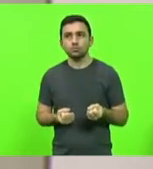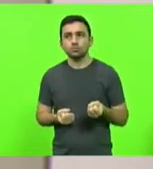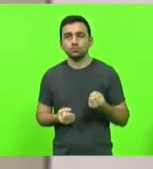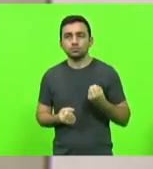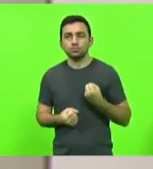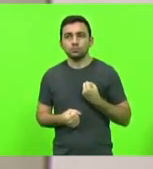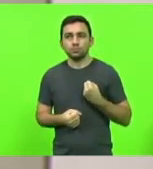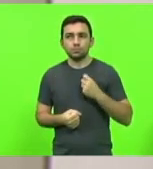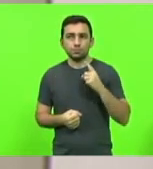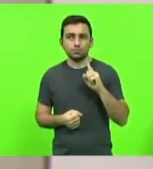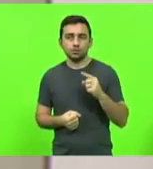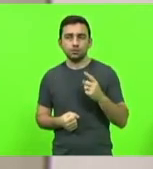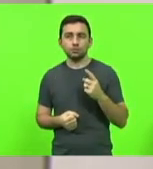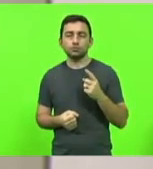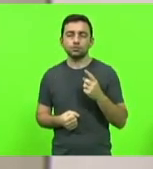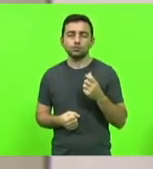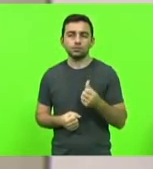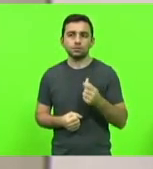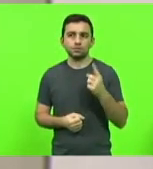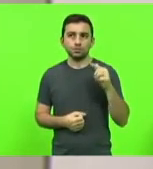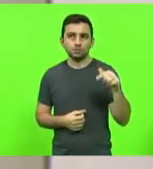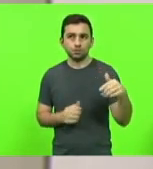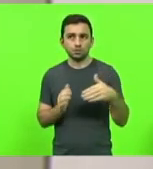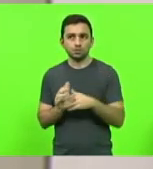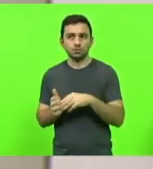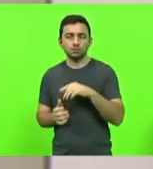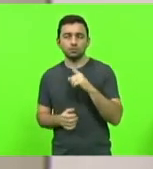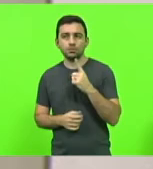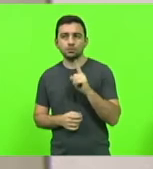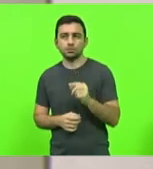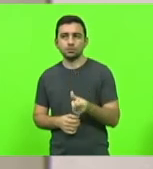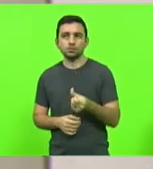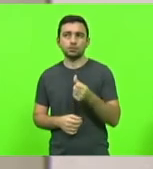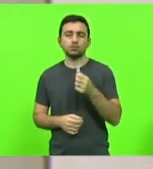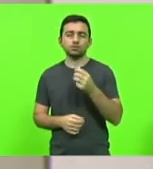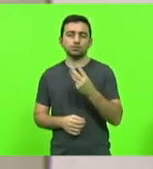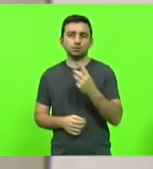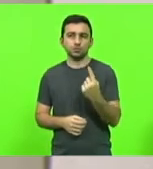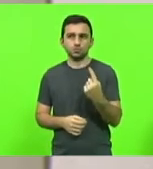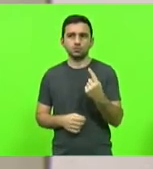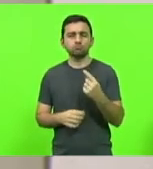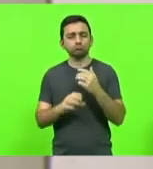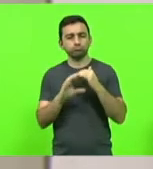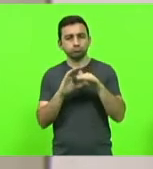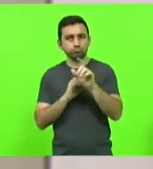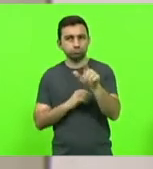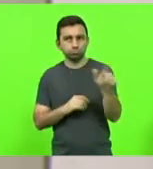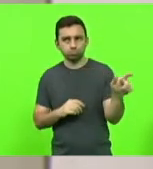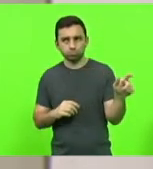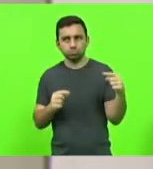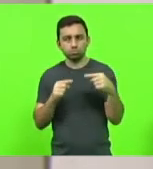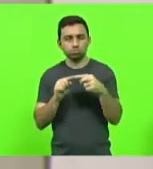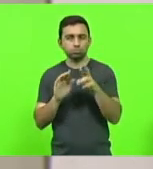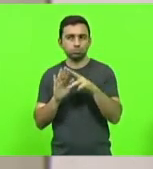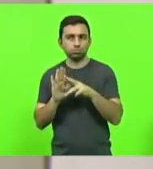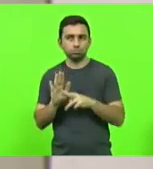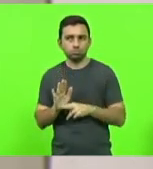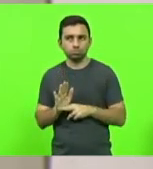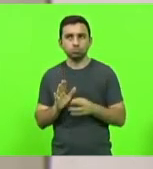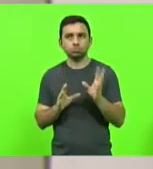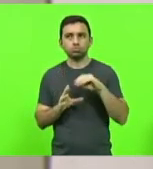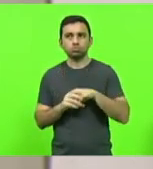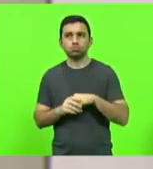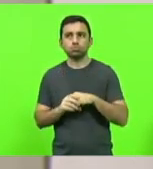Requerimentos 1617 a 1631. Esta presidência comunica e encaminhará aos destinatários, conforme determina o regimento interno, as